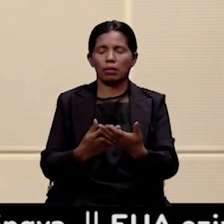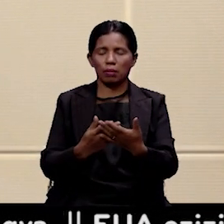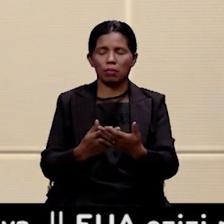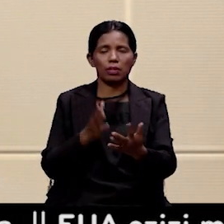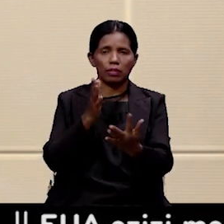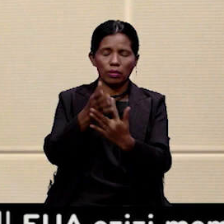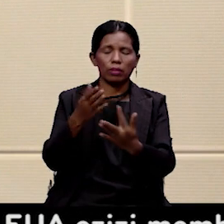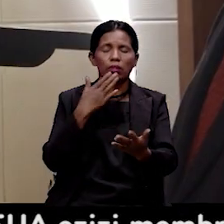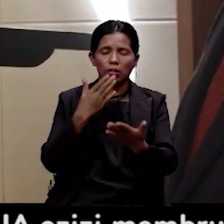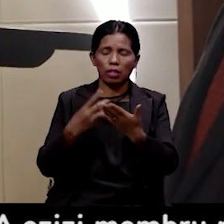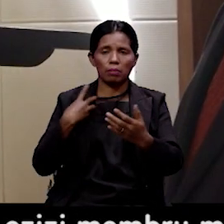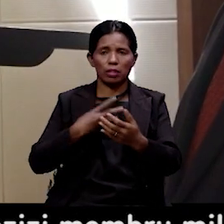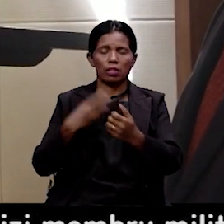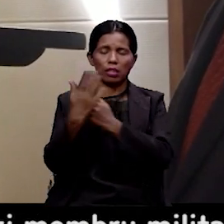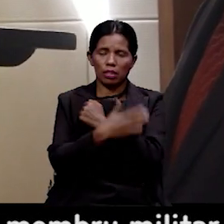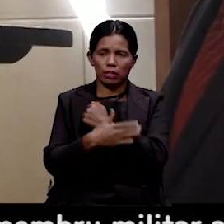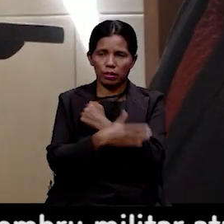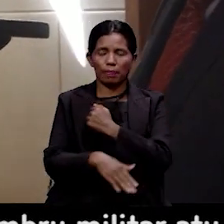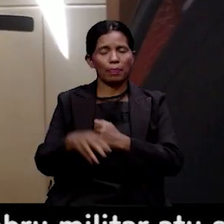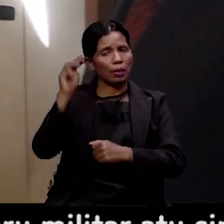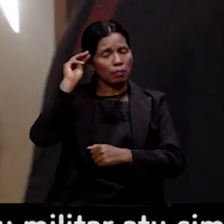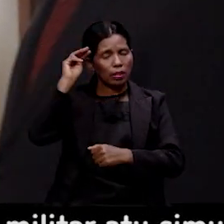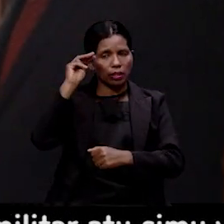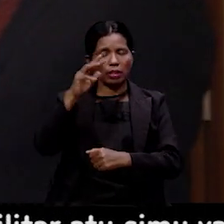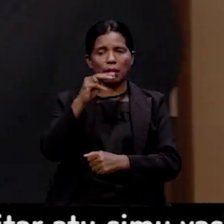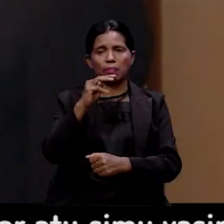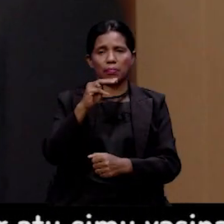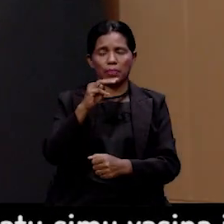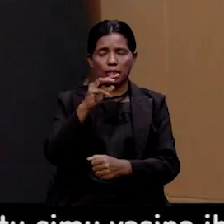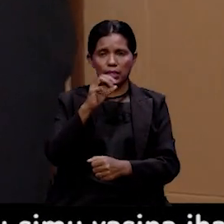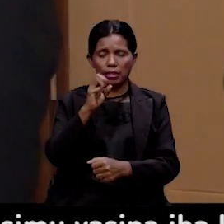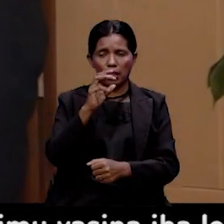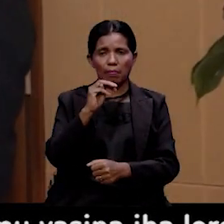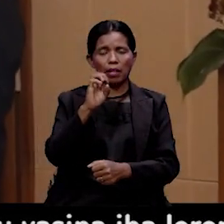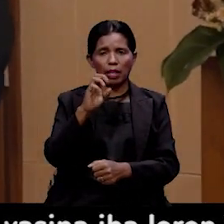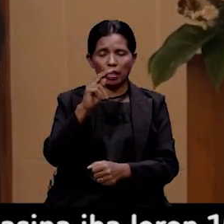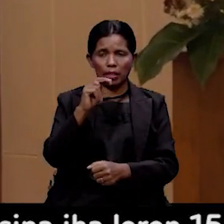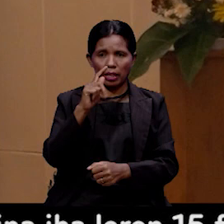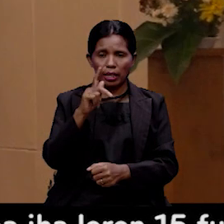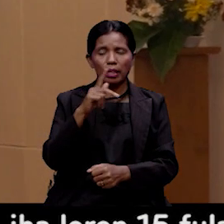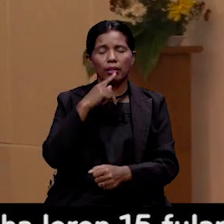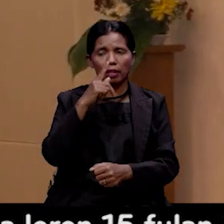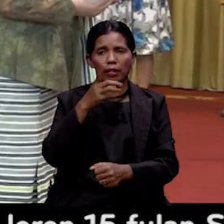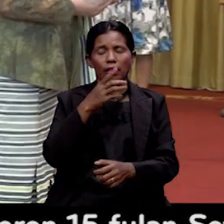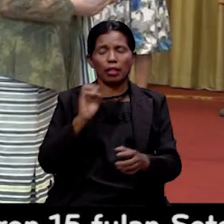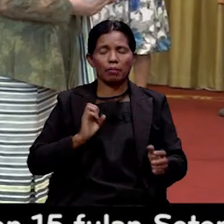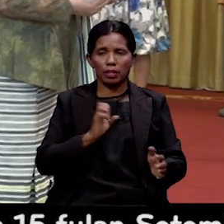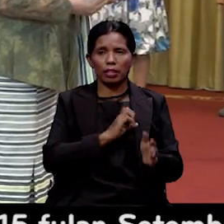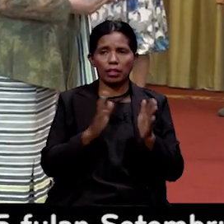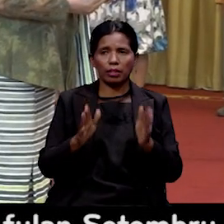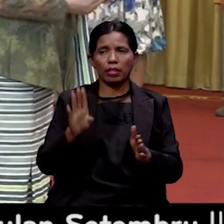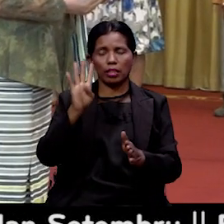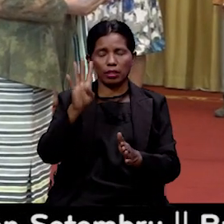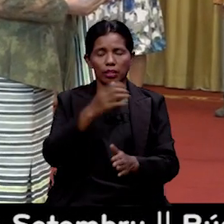missão. Contem comigo. Além de nem, Ministra de Negócios Estrangeiros na Cooperação, Adalgisa Magno declara, embaixador Nainhat, né, se dá o que é